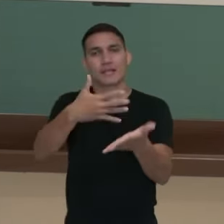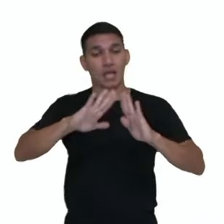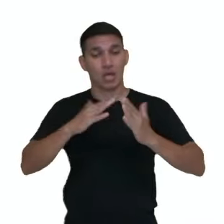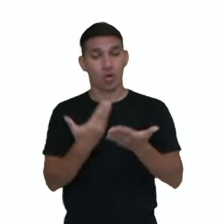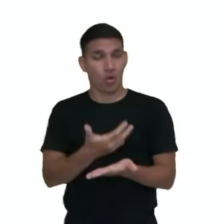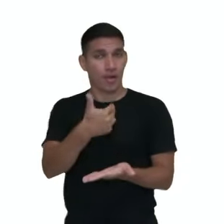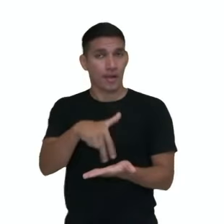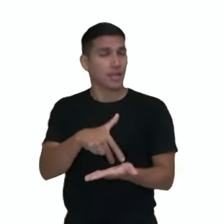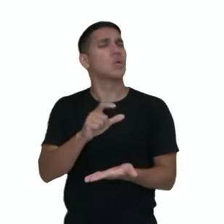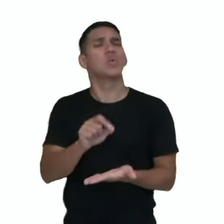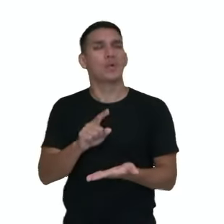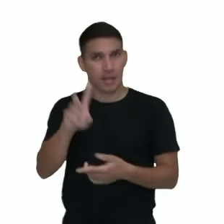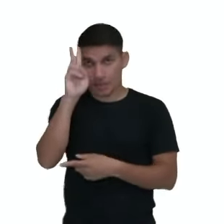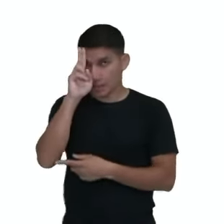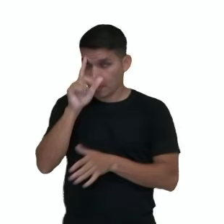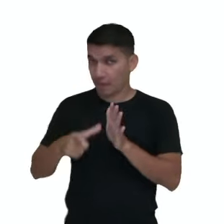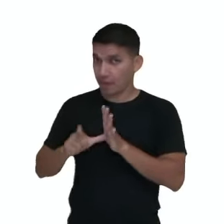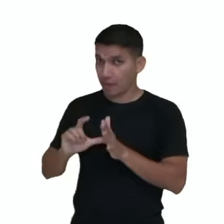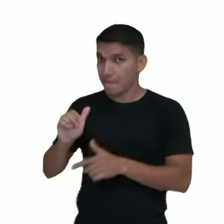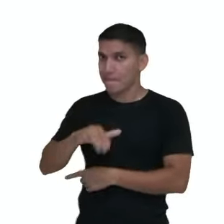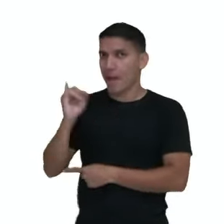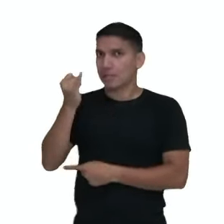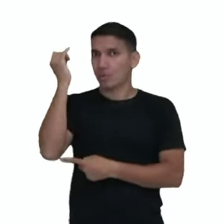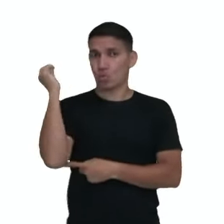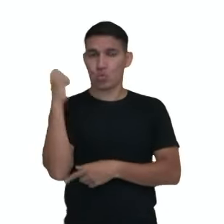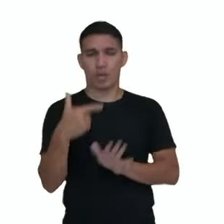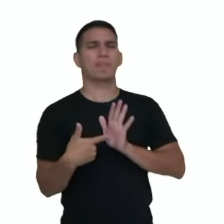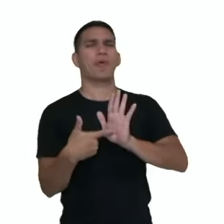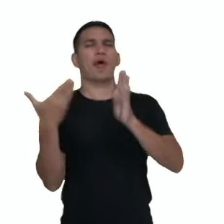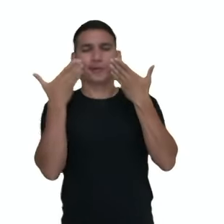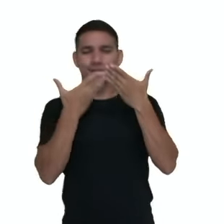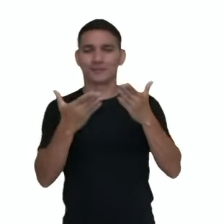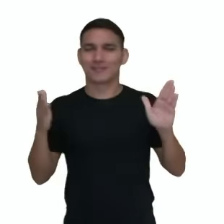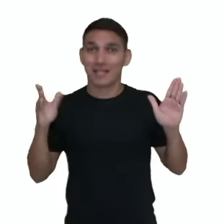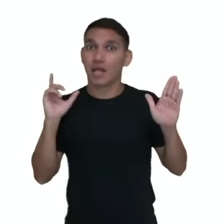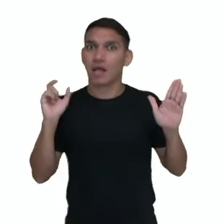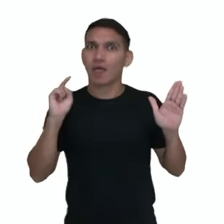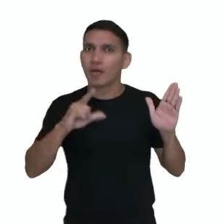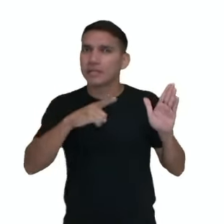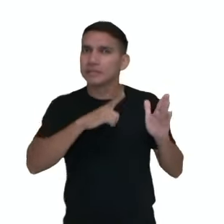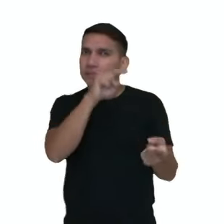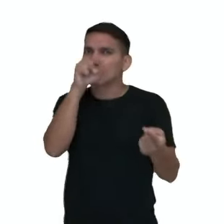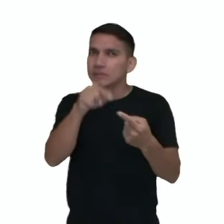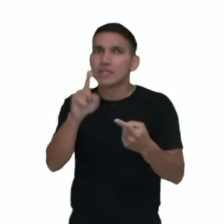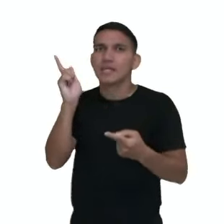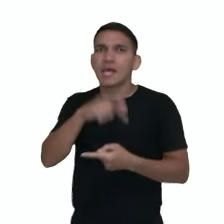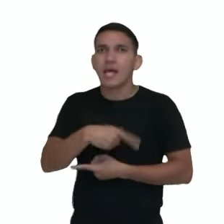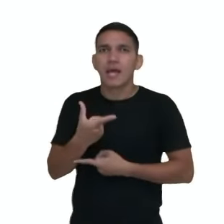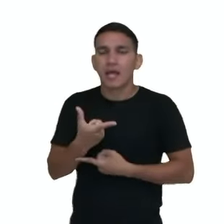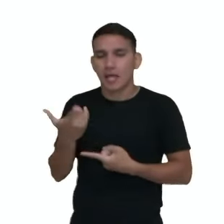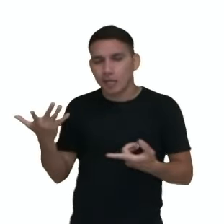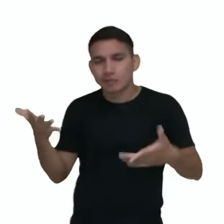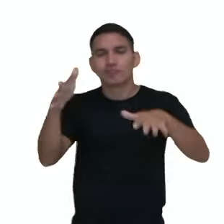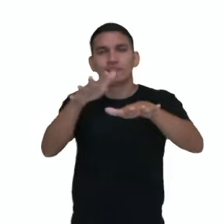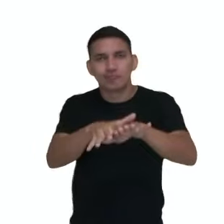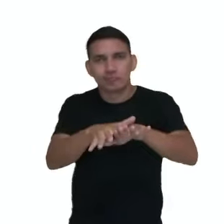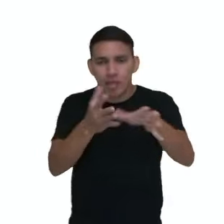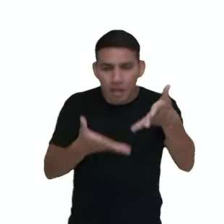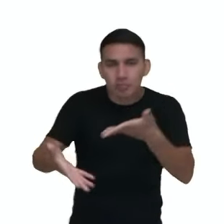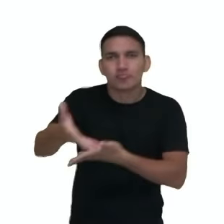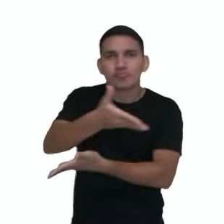escola. Lembre-se que mais importante que o espetáculo, a dança na escola tem o objetivo de incluir, integrar